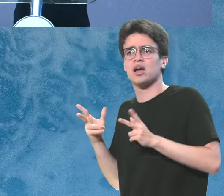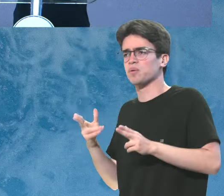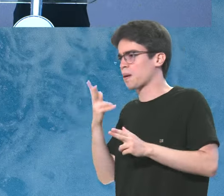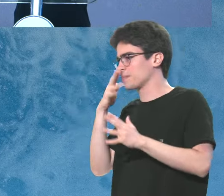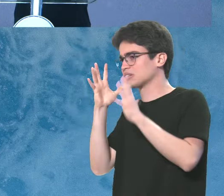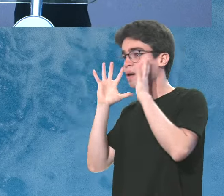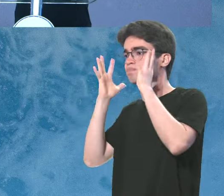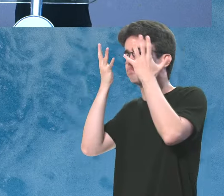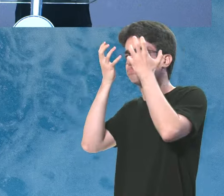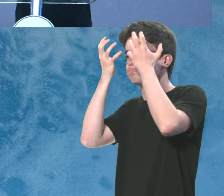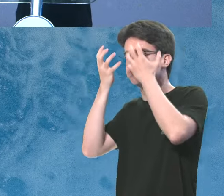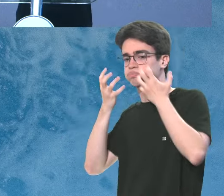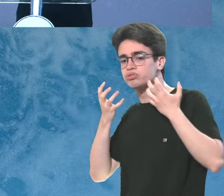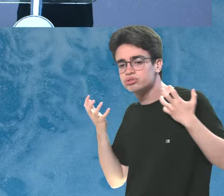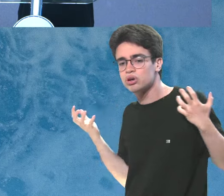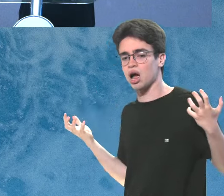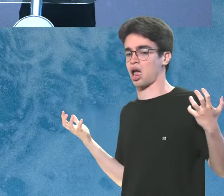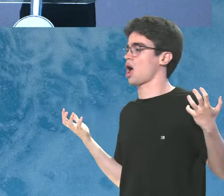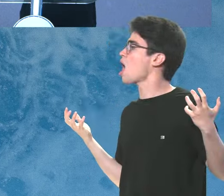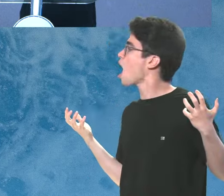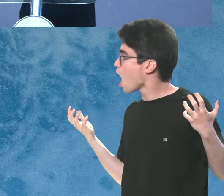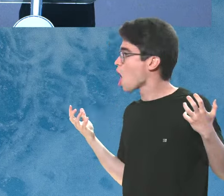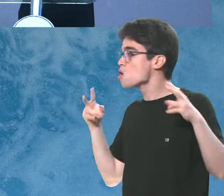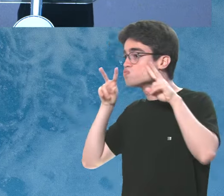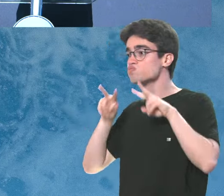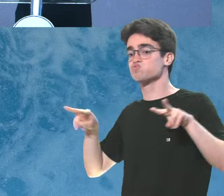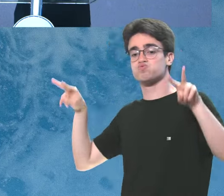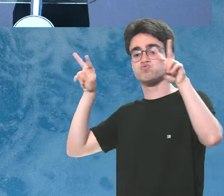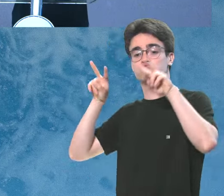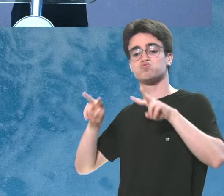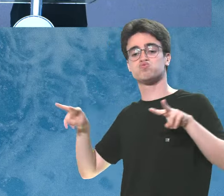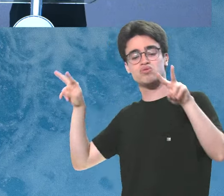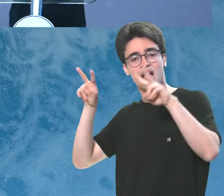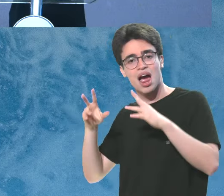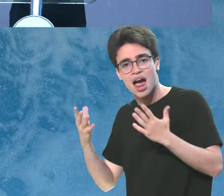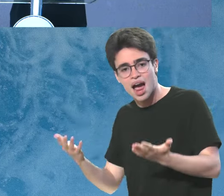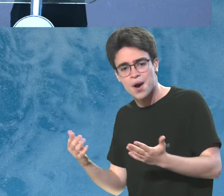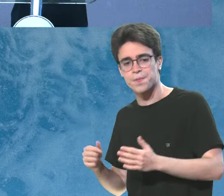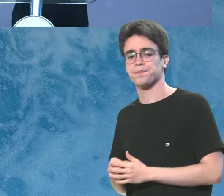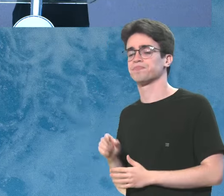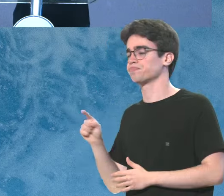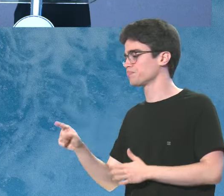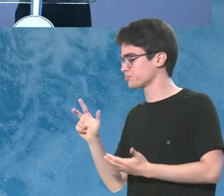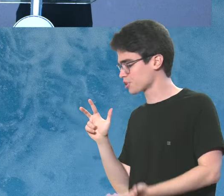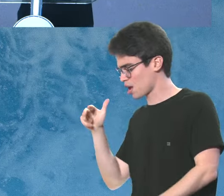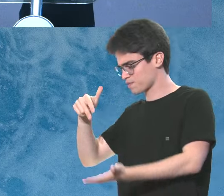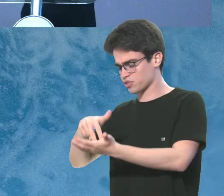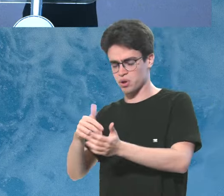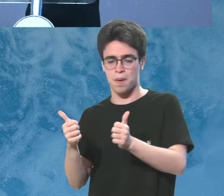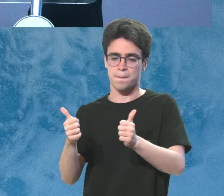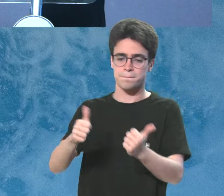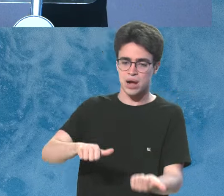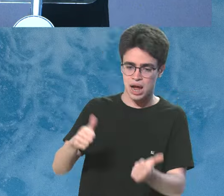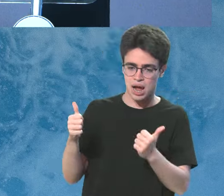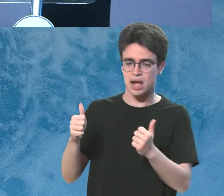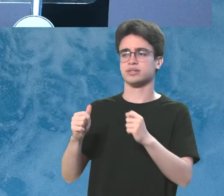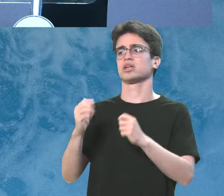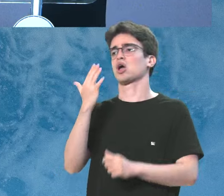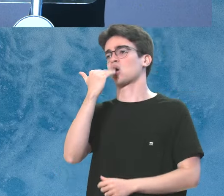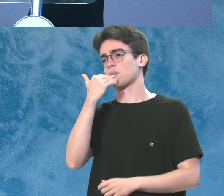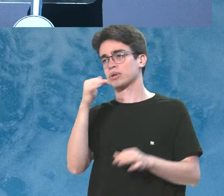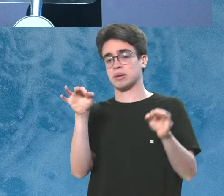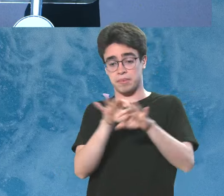caiu dos olhos de Saulo e sua visão foi restaurada então ele se levantou foi batizado e depois de comer recuperou